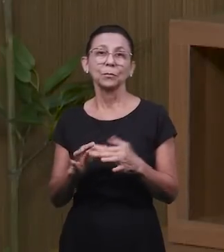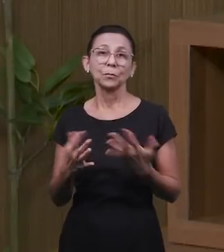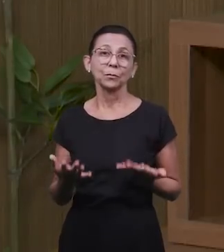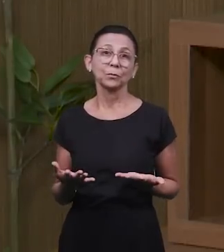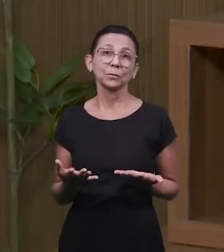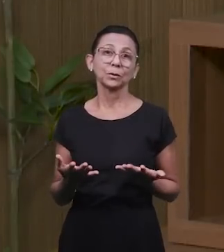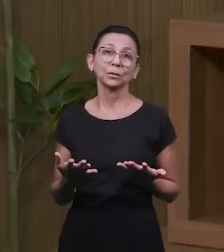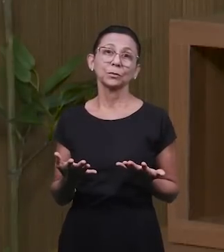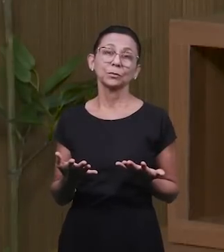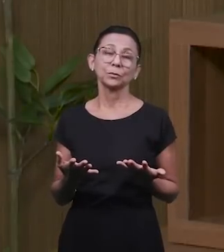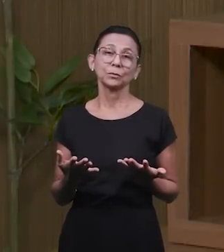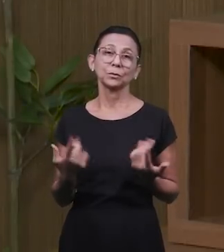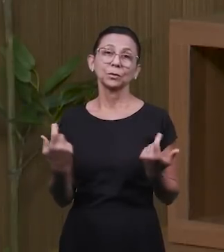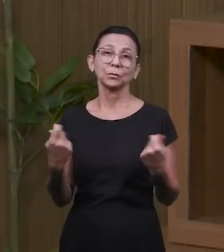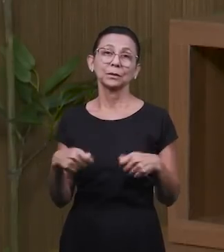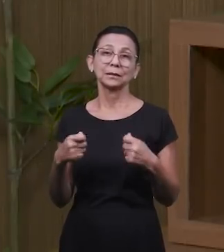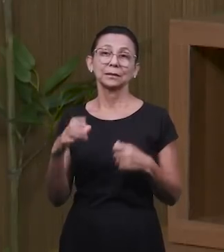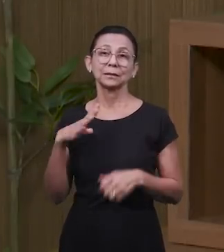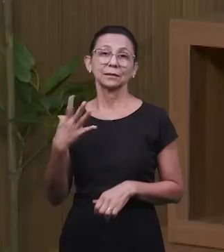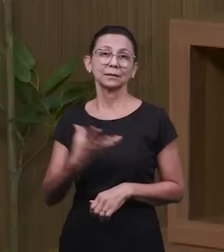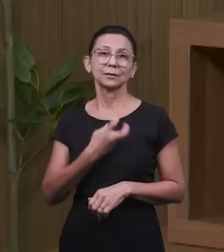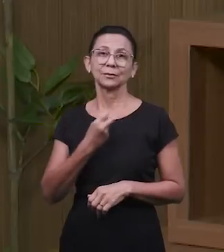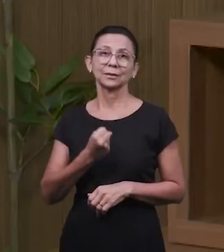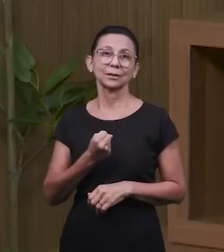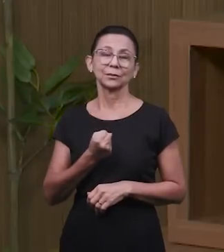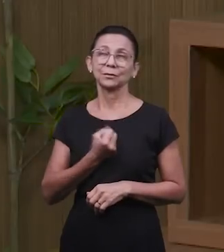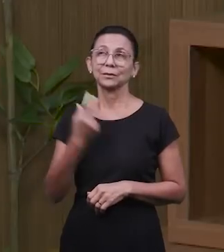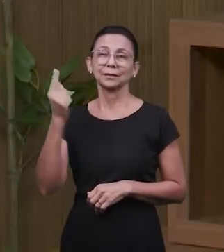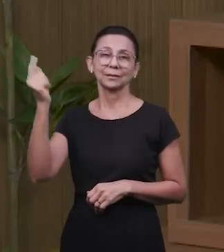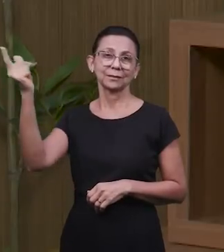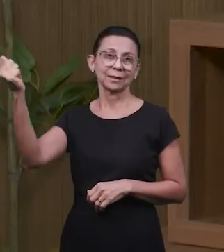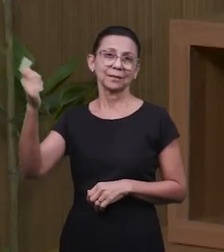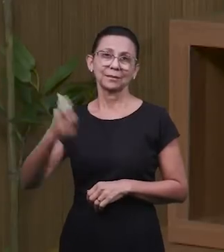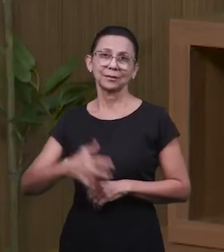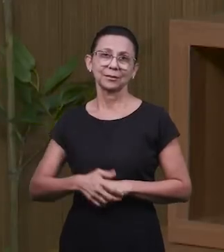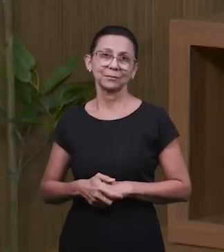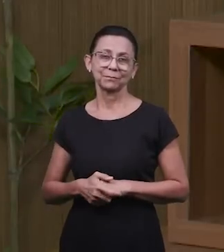de vida eterna, porque Jesus é a nossa vitória.